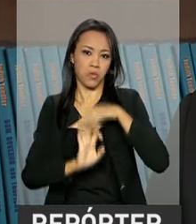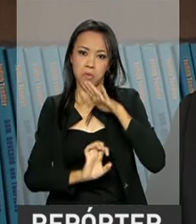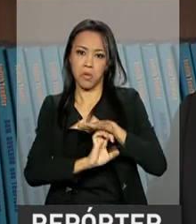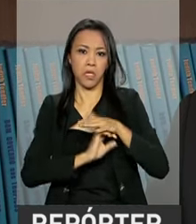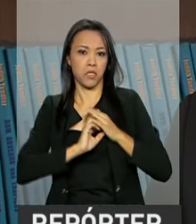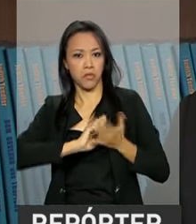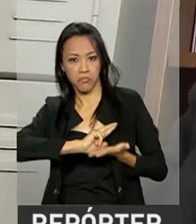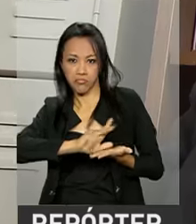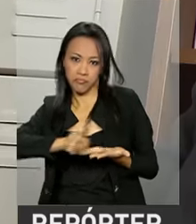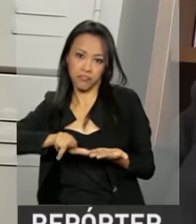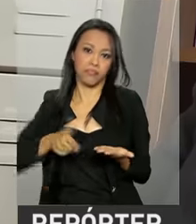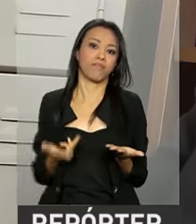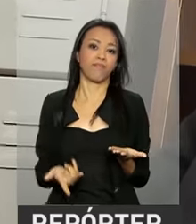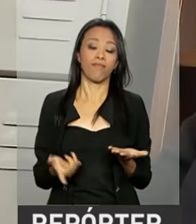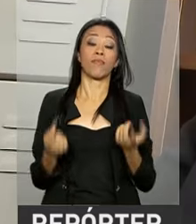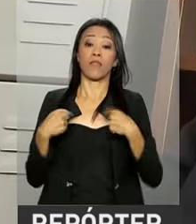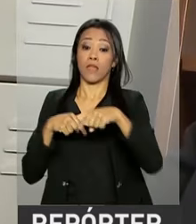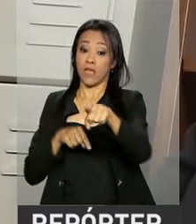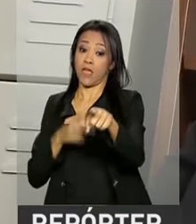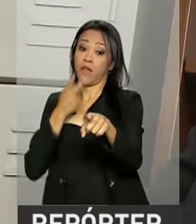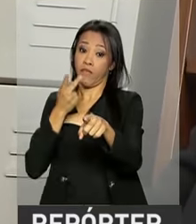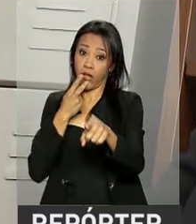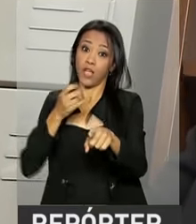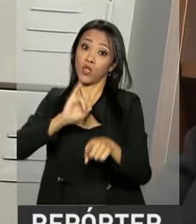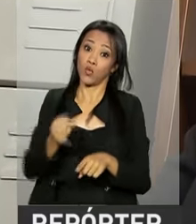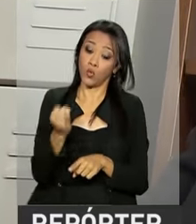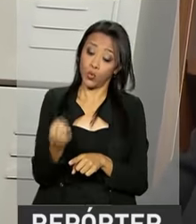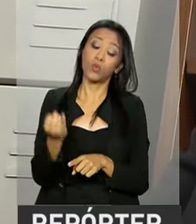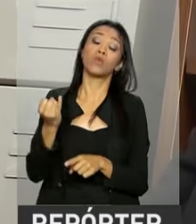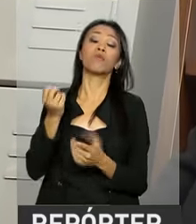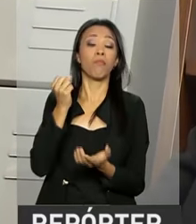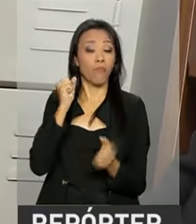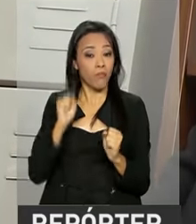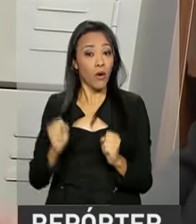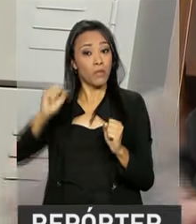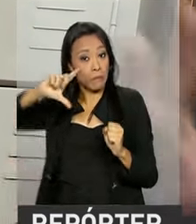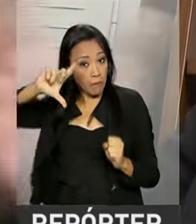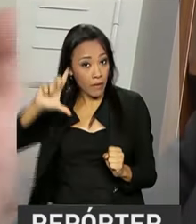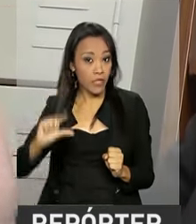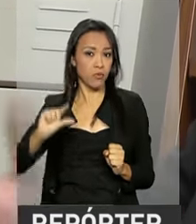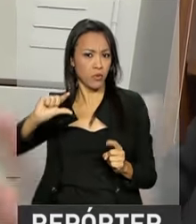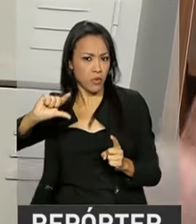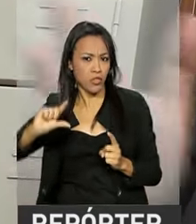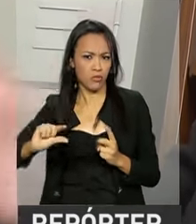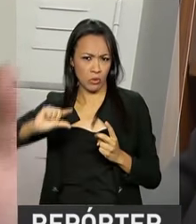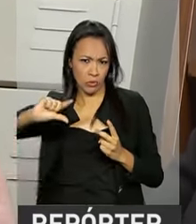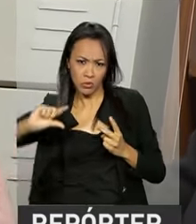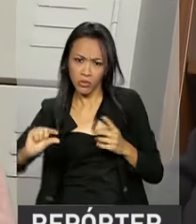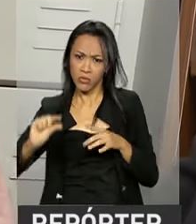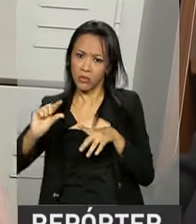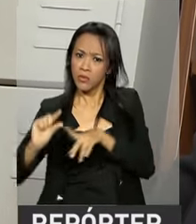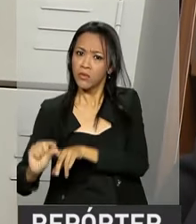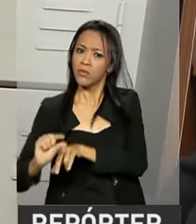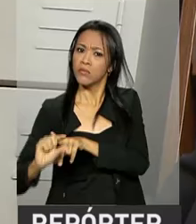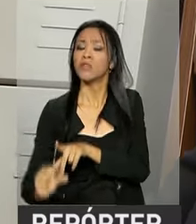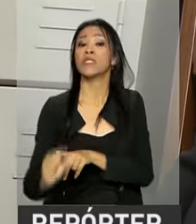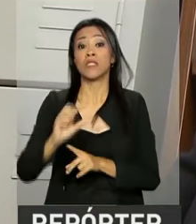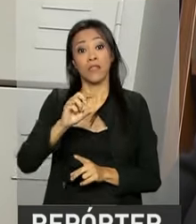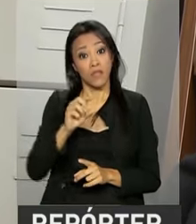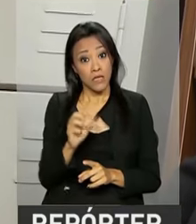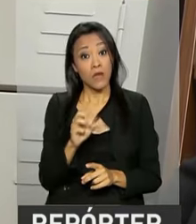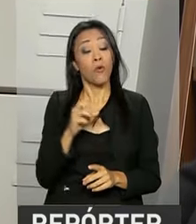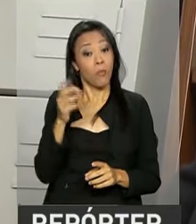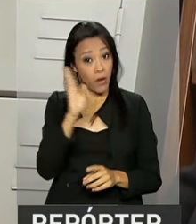girar e ele defende que os juros podem cair ainda mais caso o brasil continue arrumando as